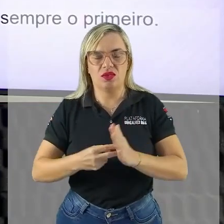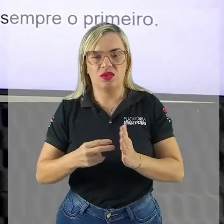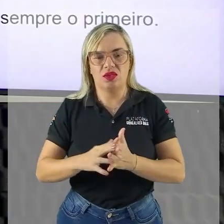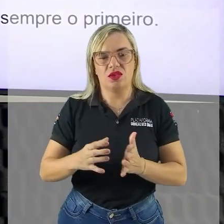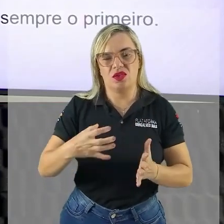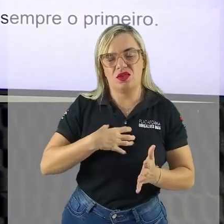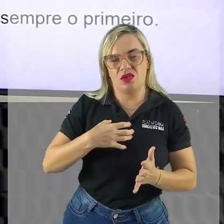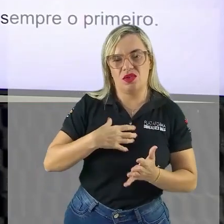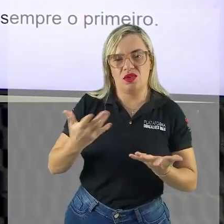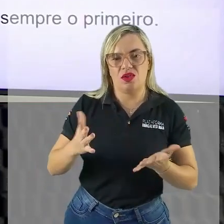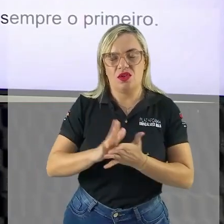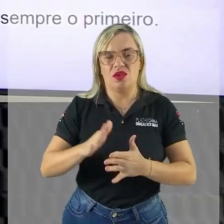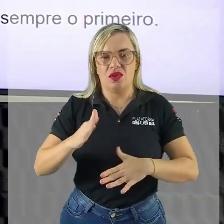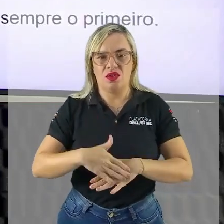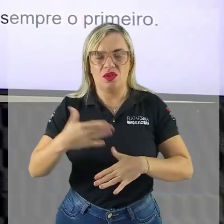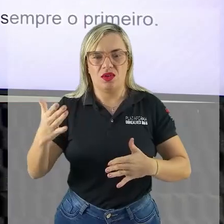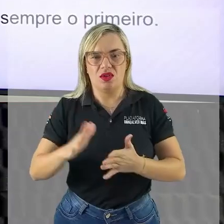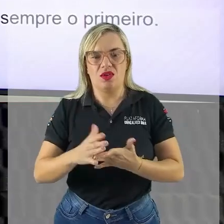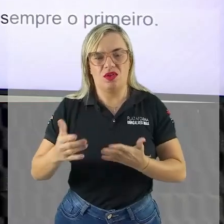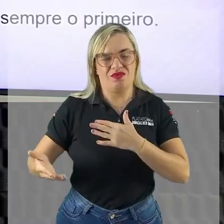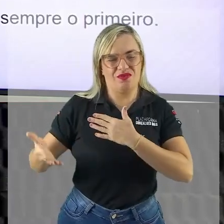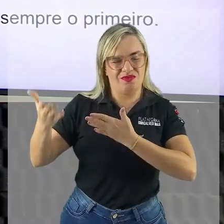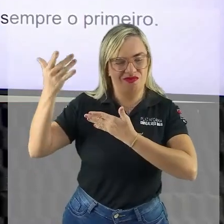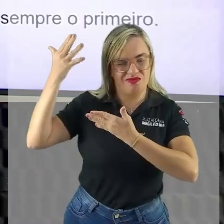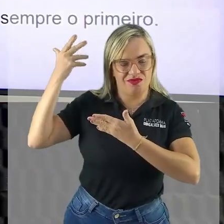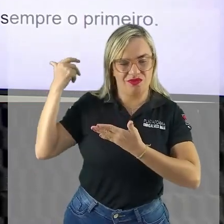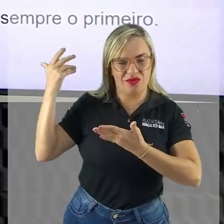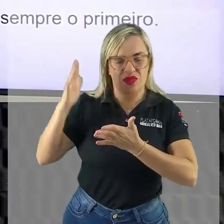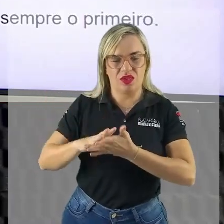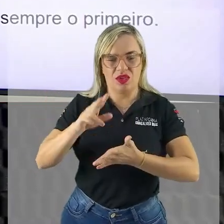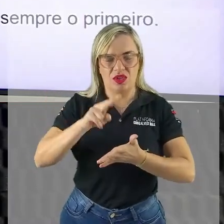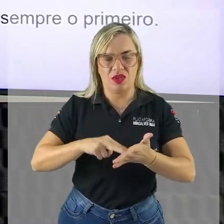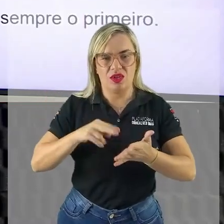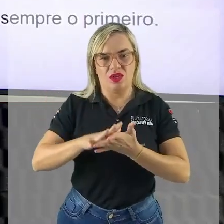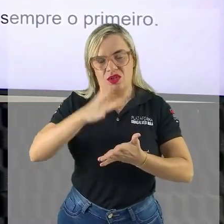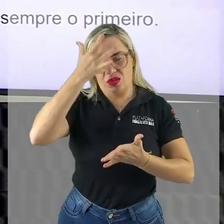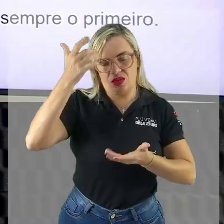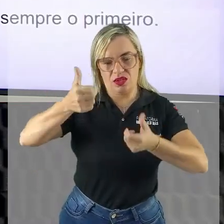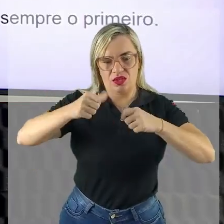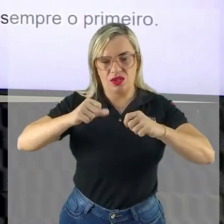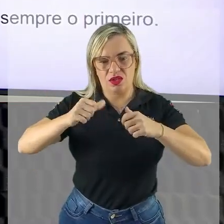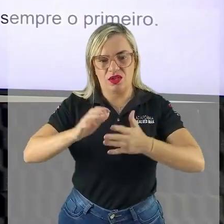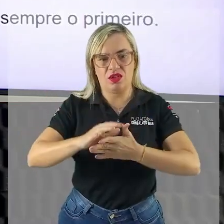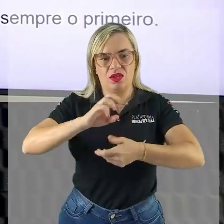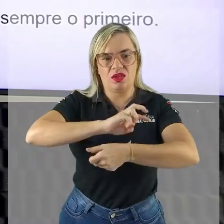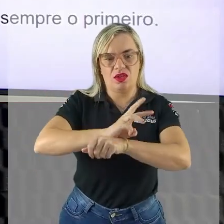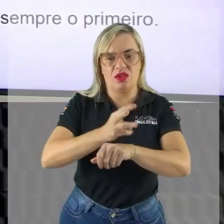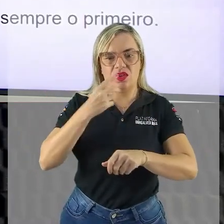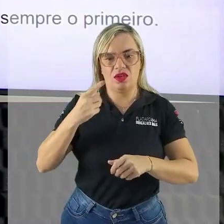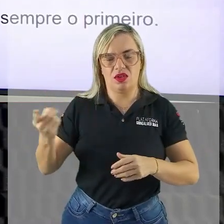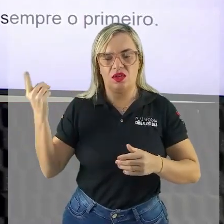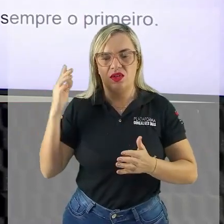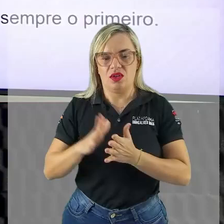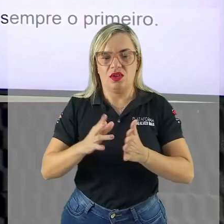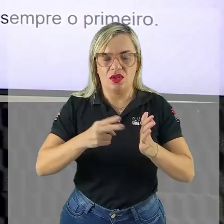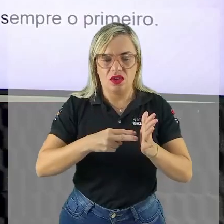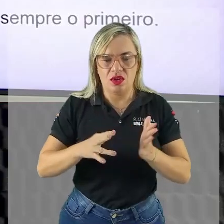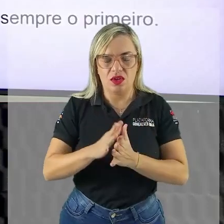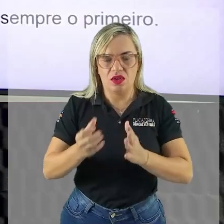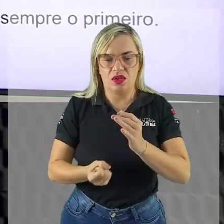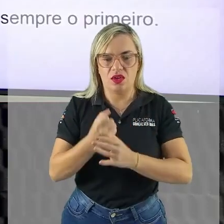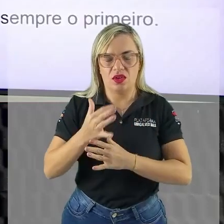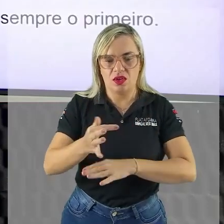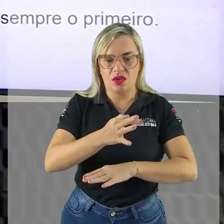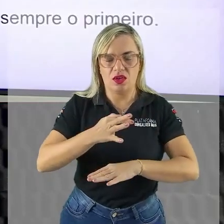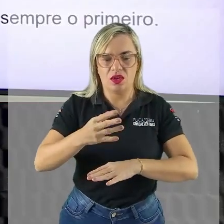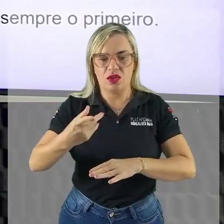pode parecer um pouco antiquado para o leitor / corretor da UEMA, tá? Então, entre o vocabulário de origem formal